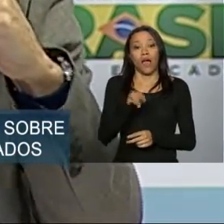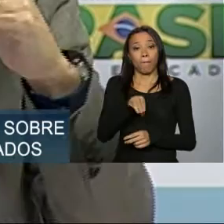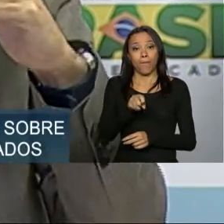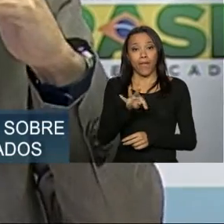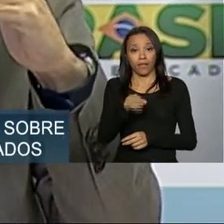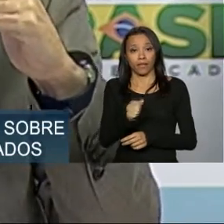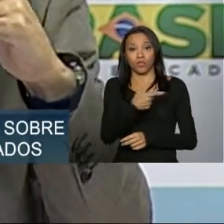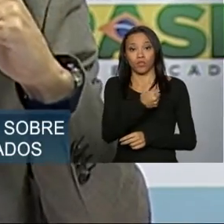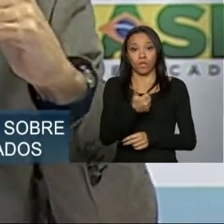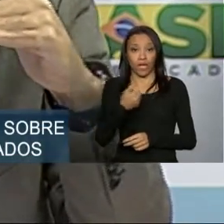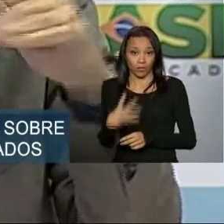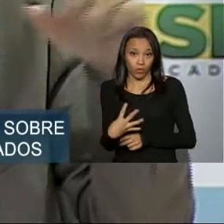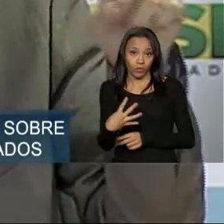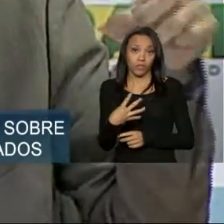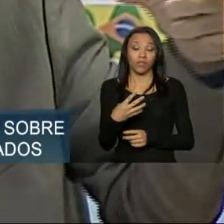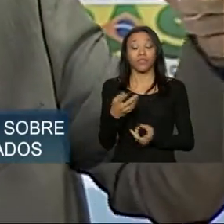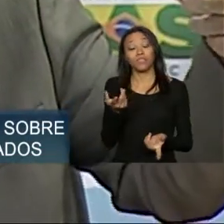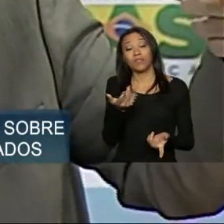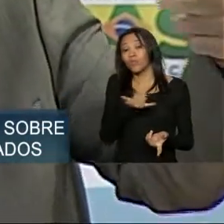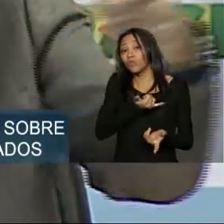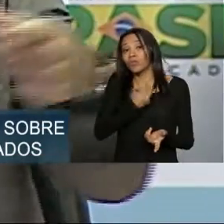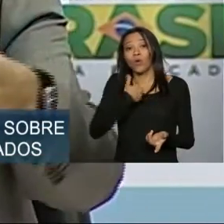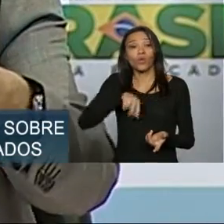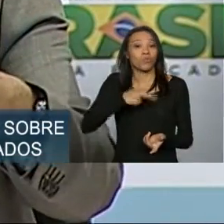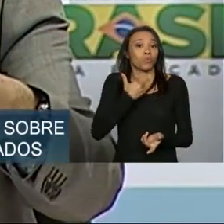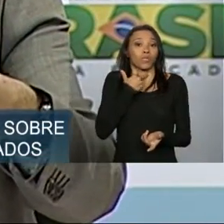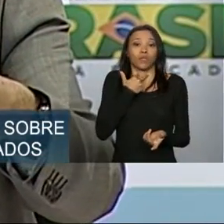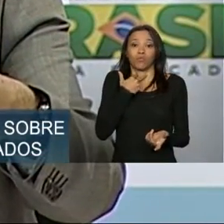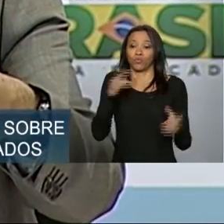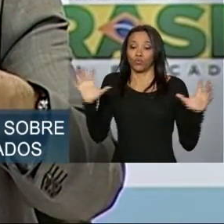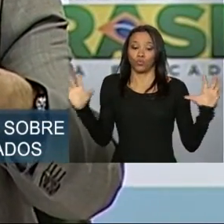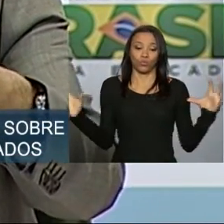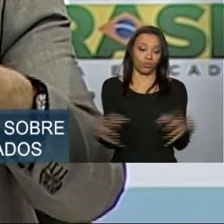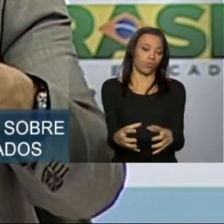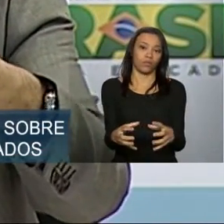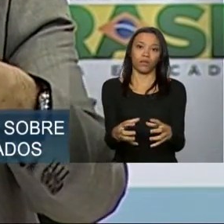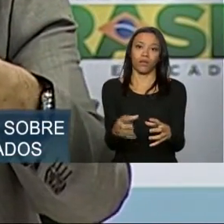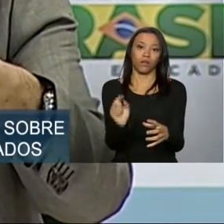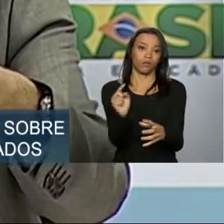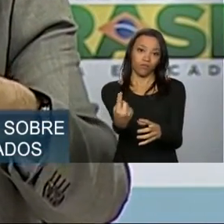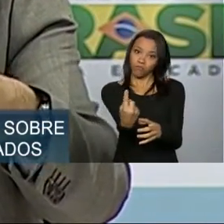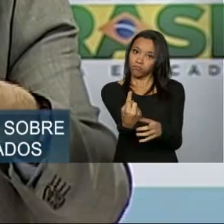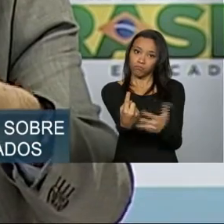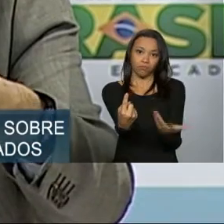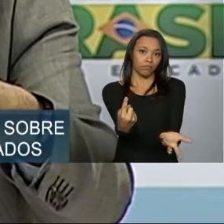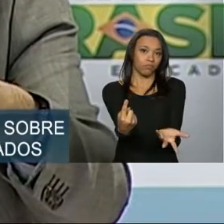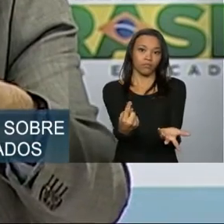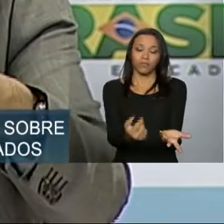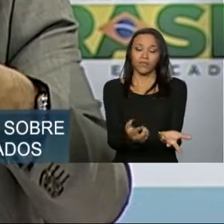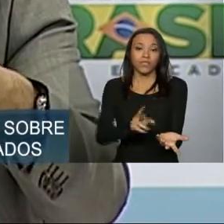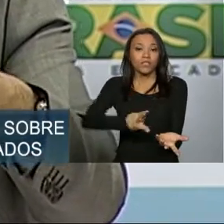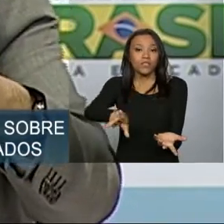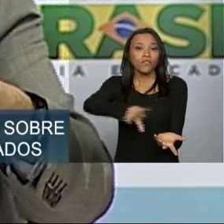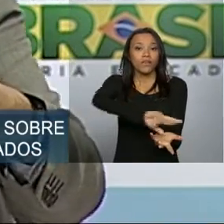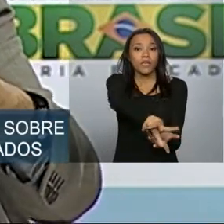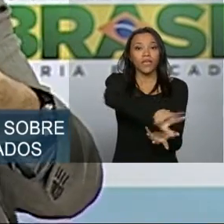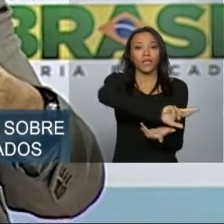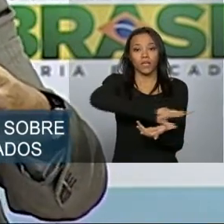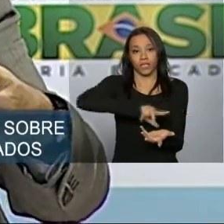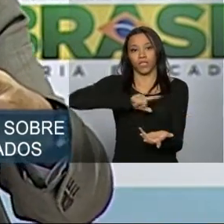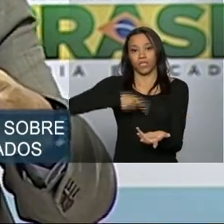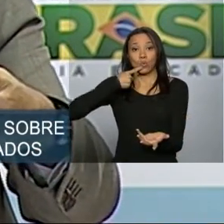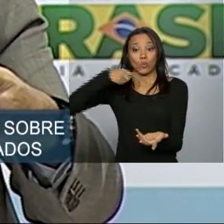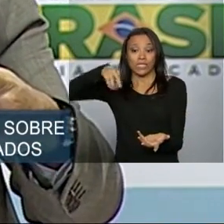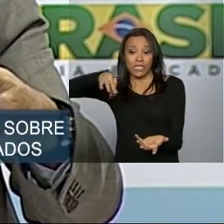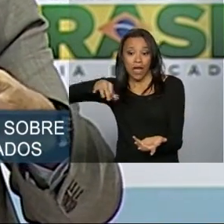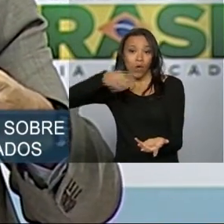diferentes, mas elas variam de produto para produto. Por isso que nós não podemos juntar todos eles como se fosse um único produto, porque a necessidade de sal